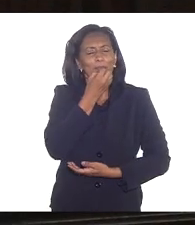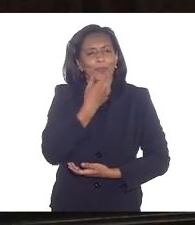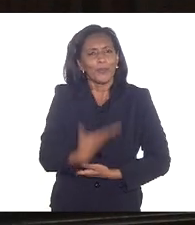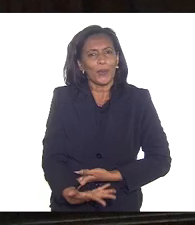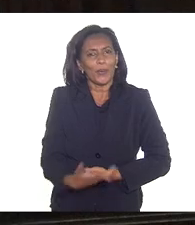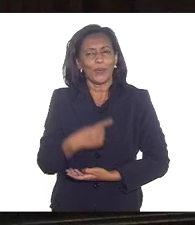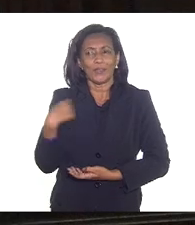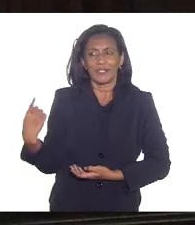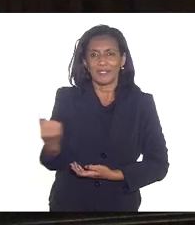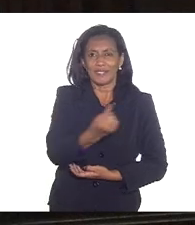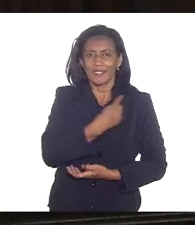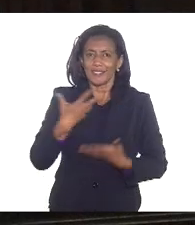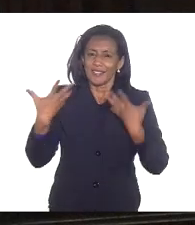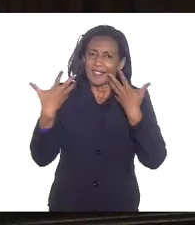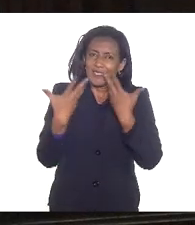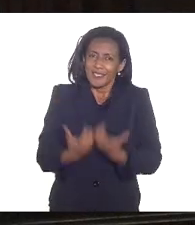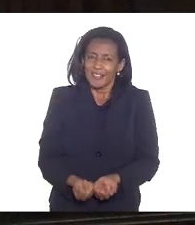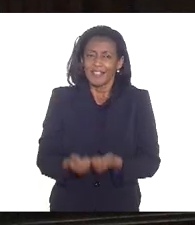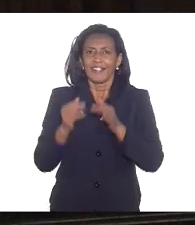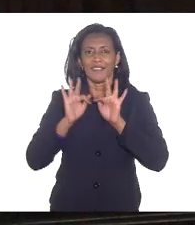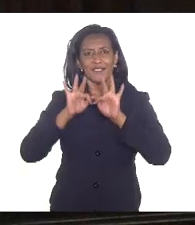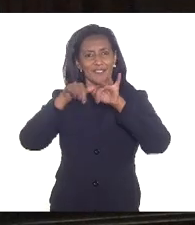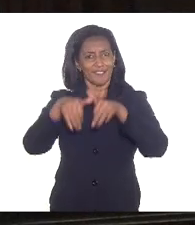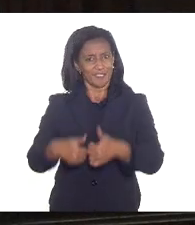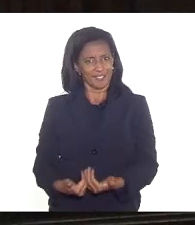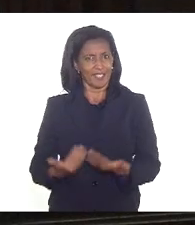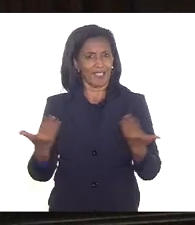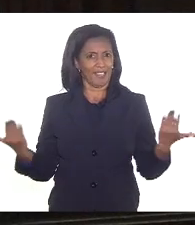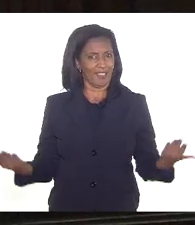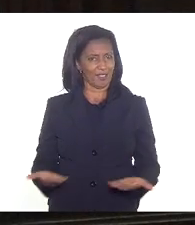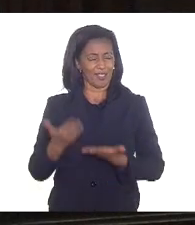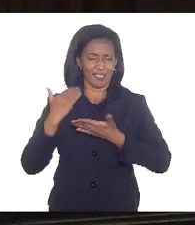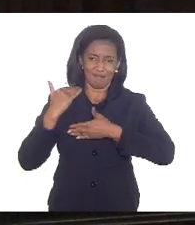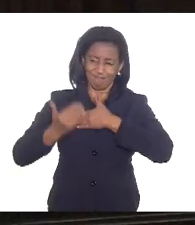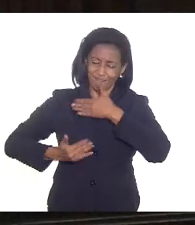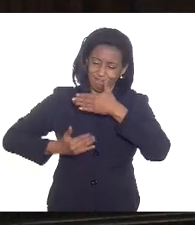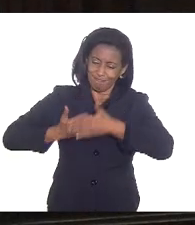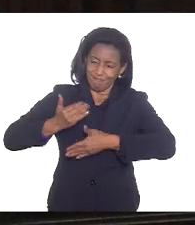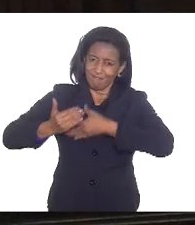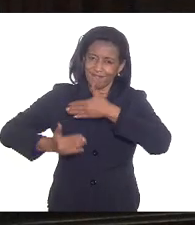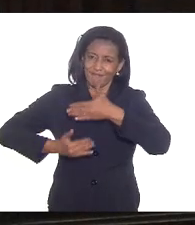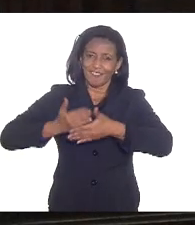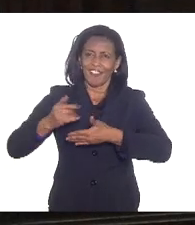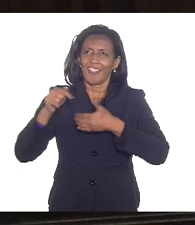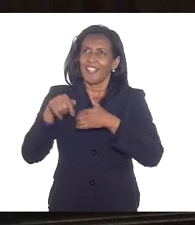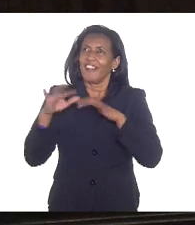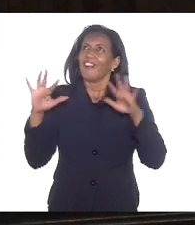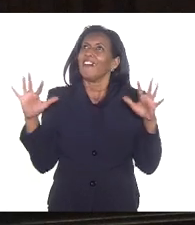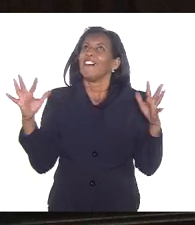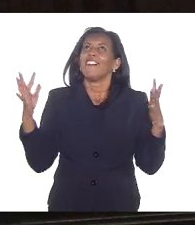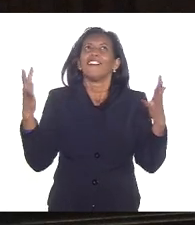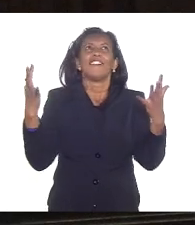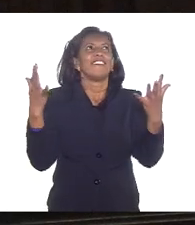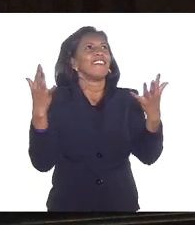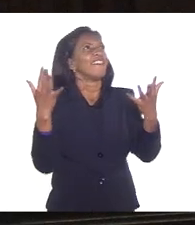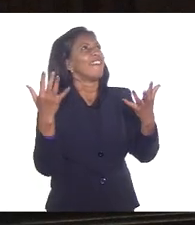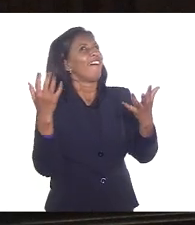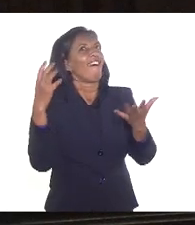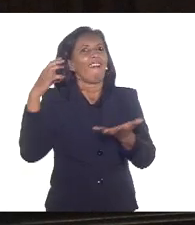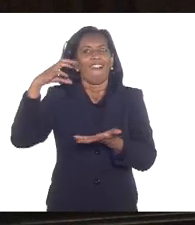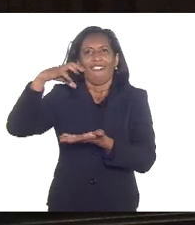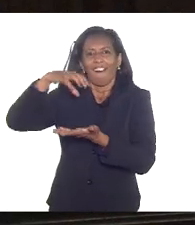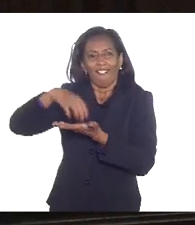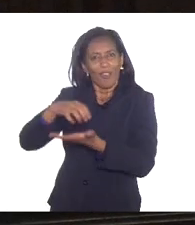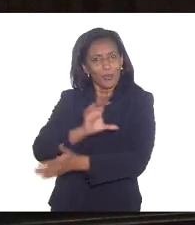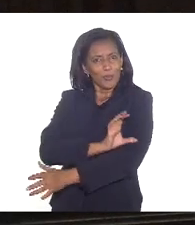que nós vamos encerrar a nossa caminhada nesse Belo falasse que passa a ser um centro